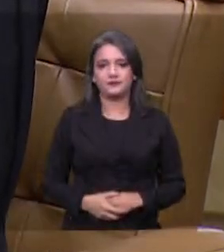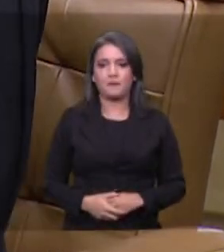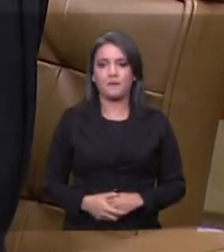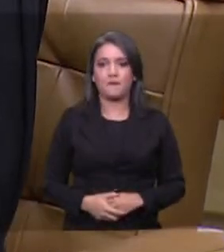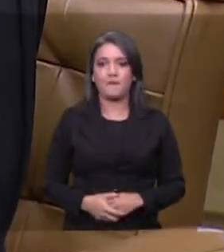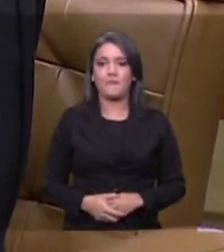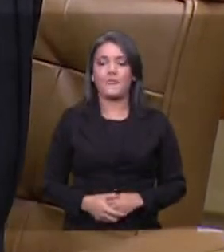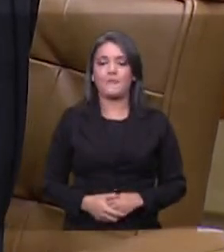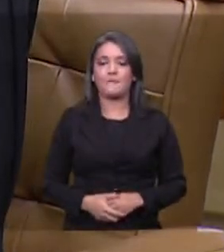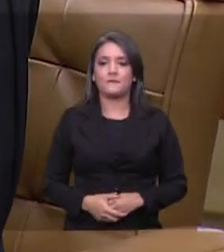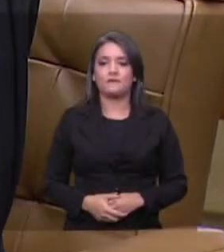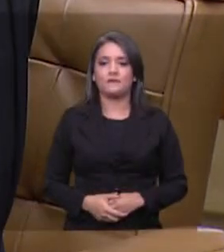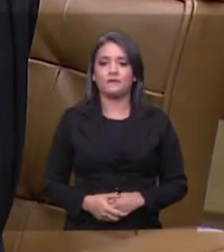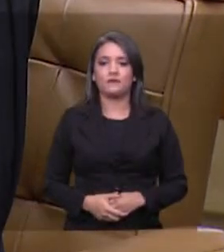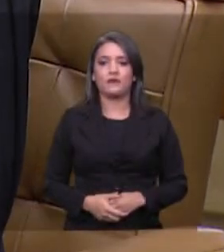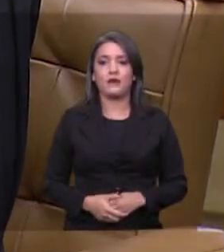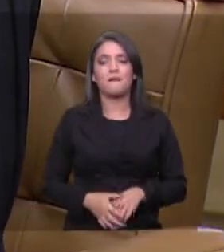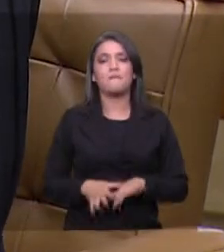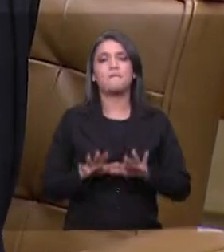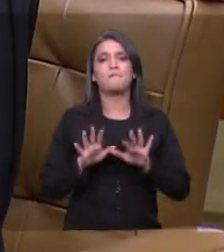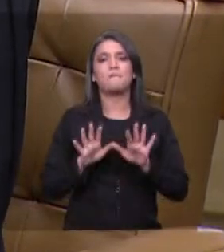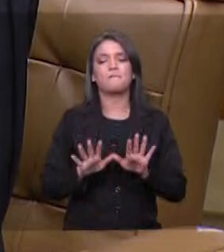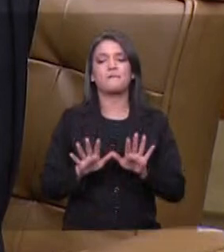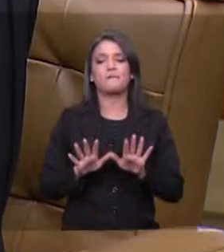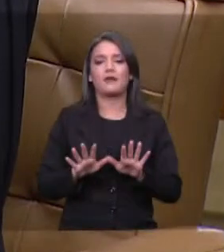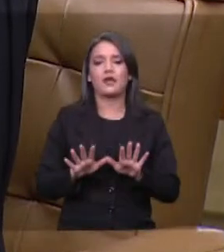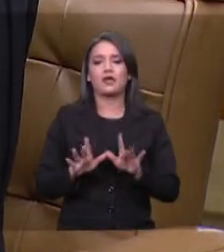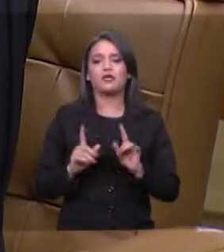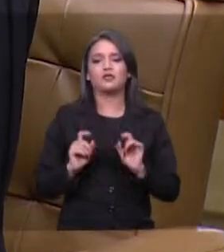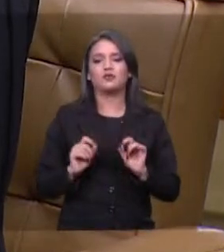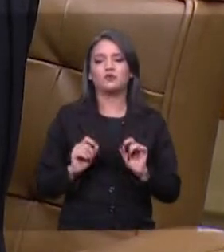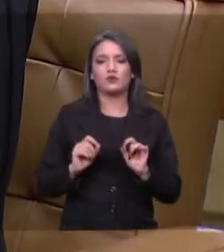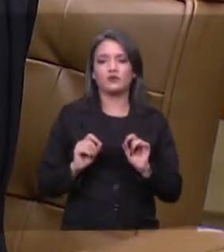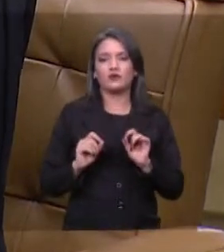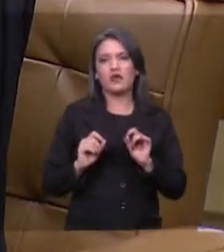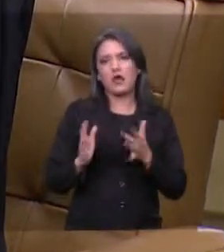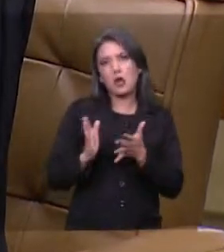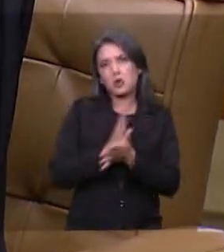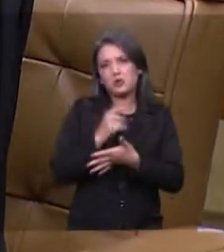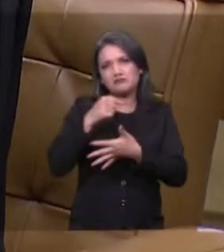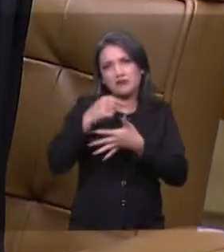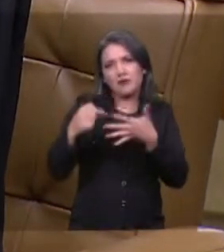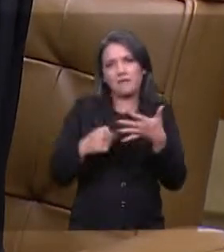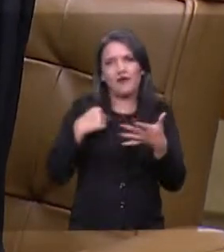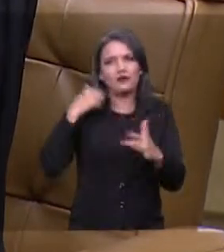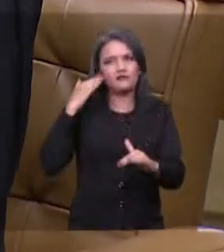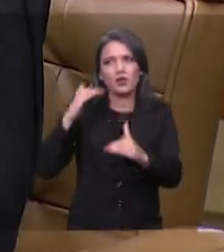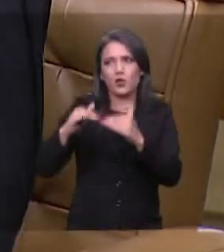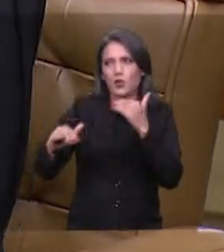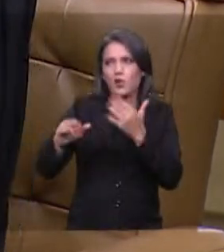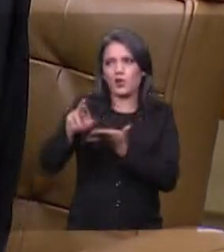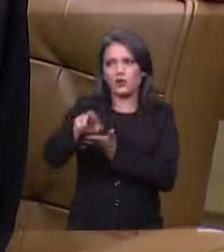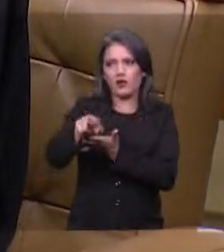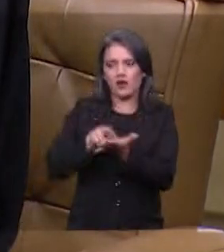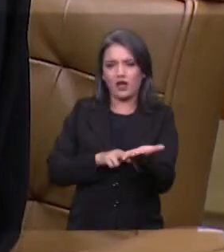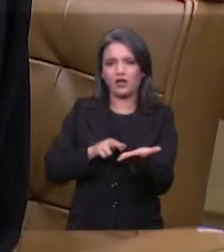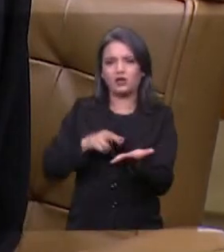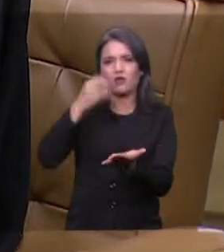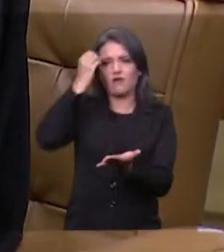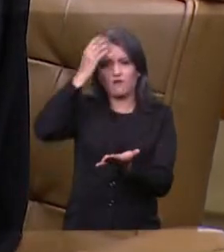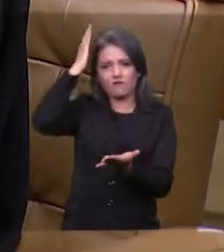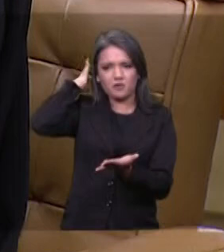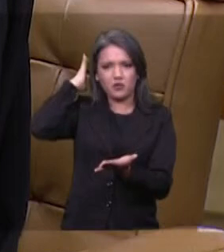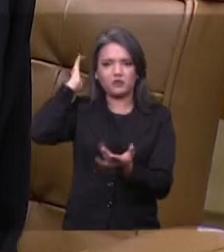Por outro lado, nos pontos em que, a princípio, divirjo tanto do eminente relator Luiz